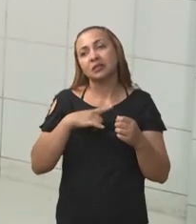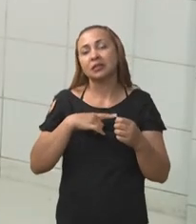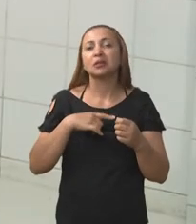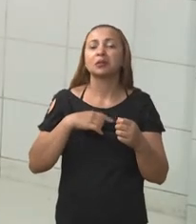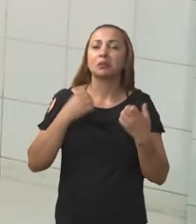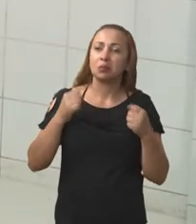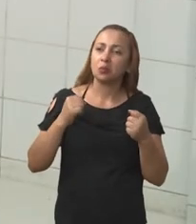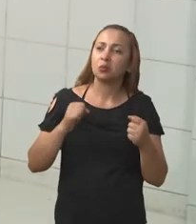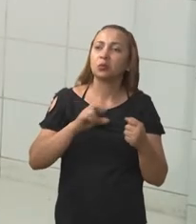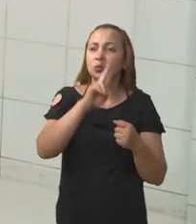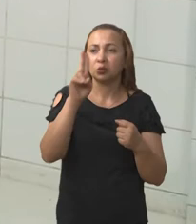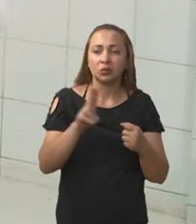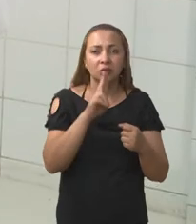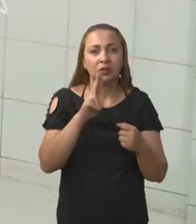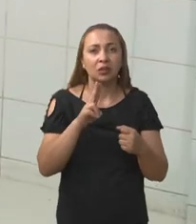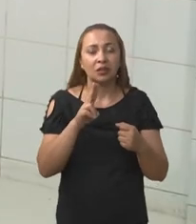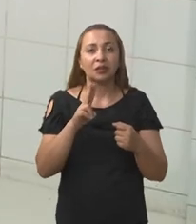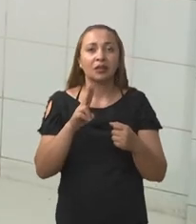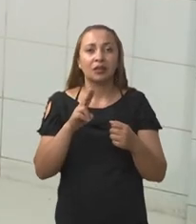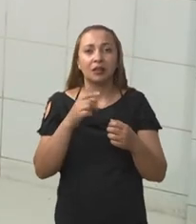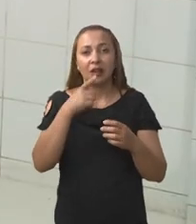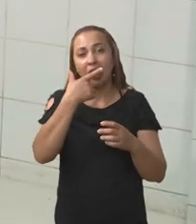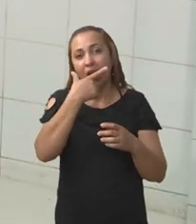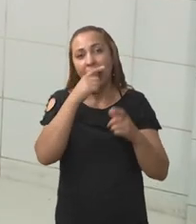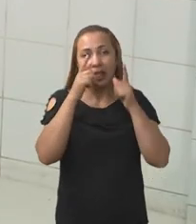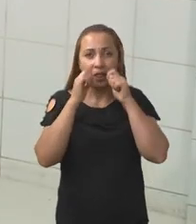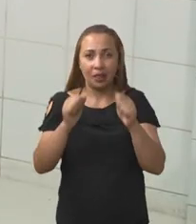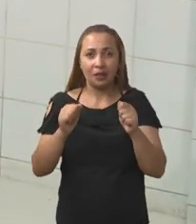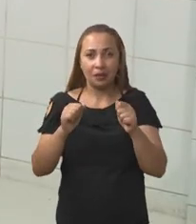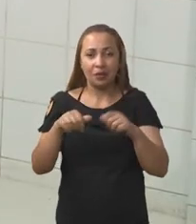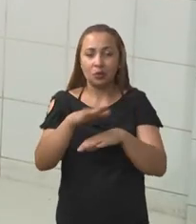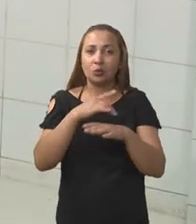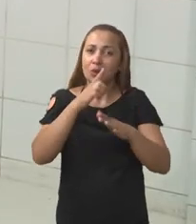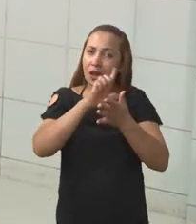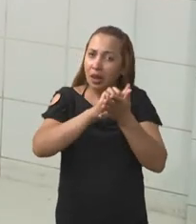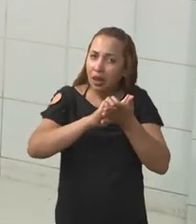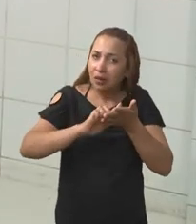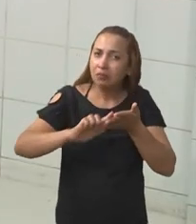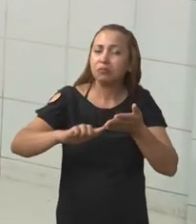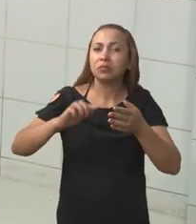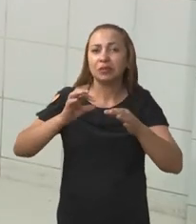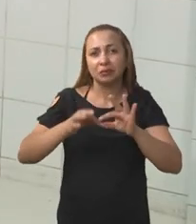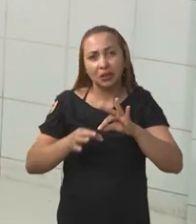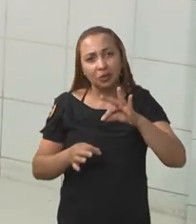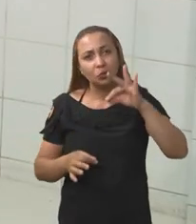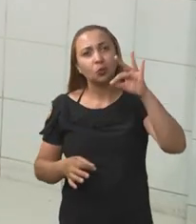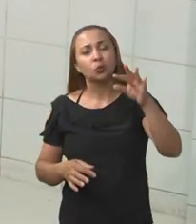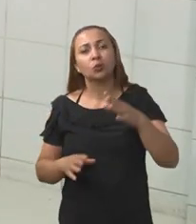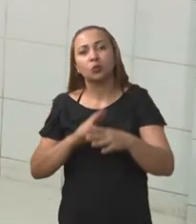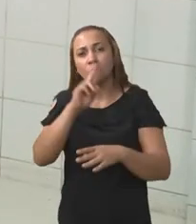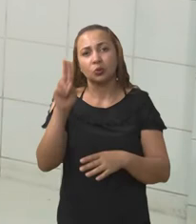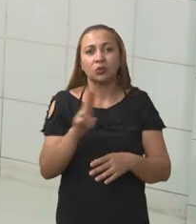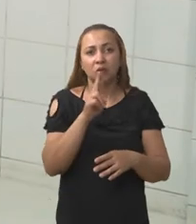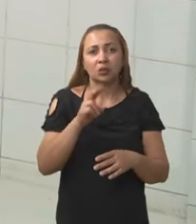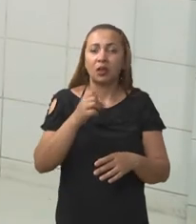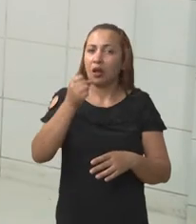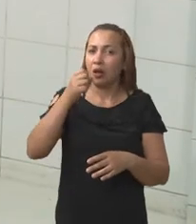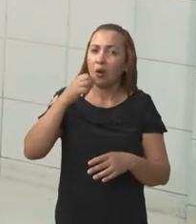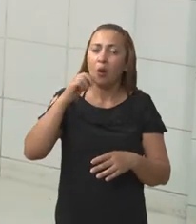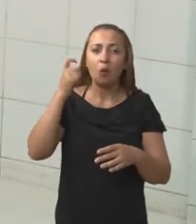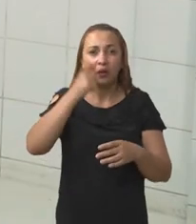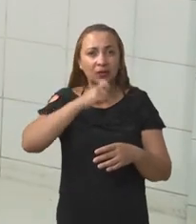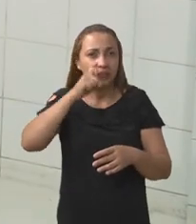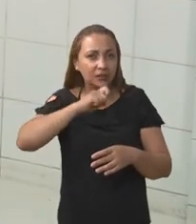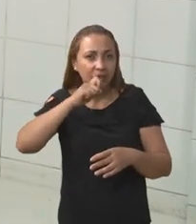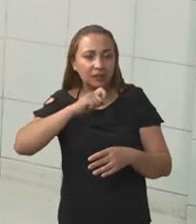adversos a superfície da língua em relação a essa higiene né num período mais longo usando quer ser